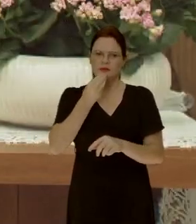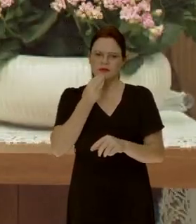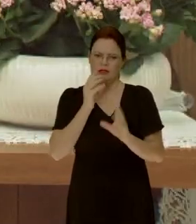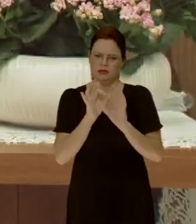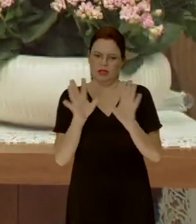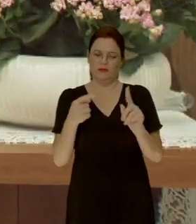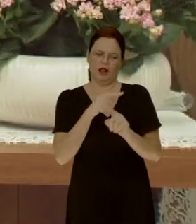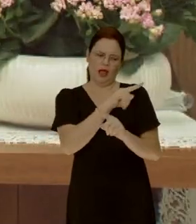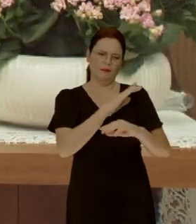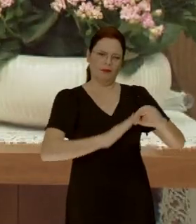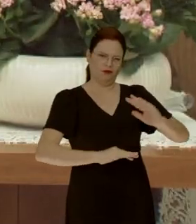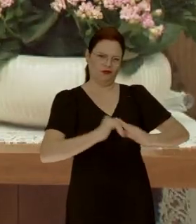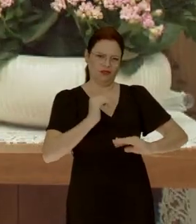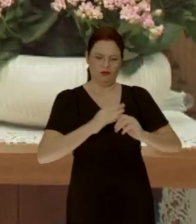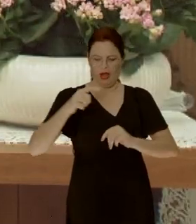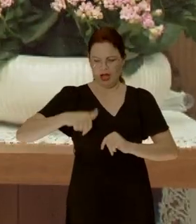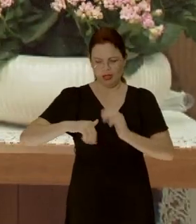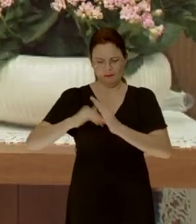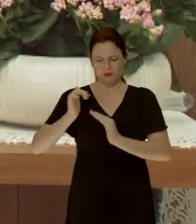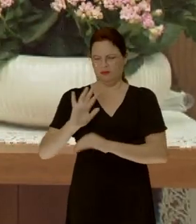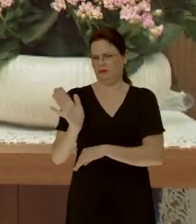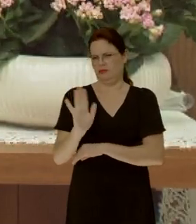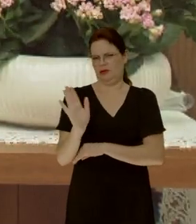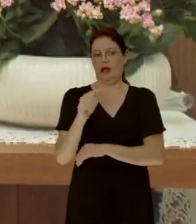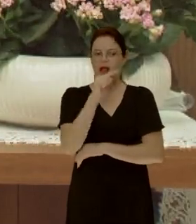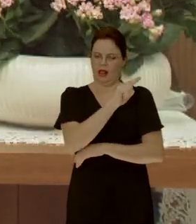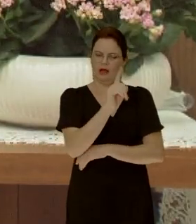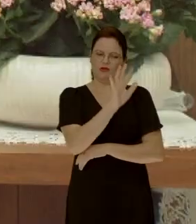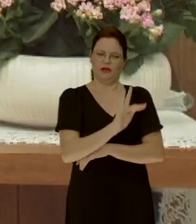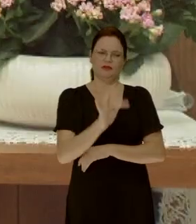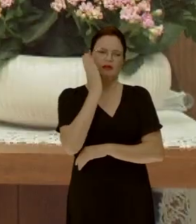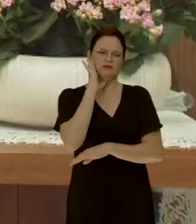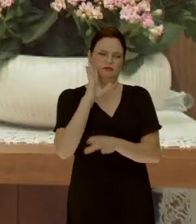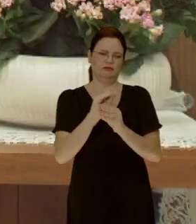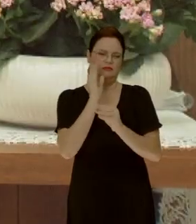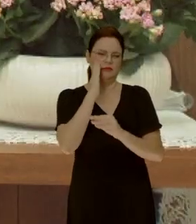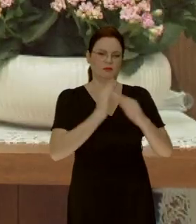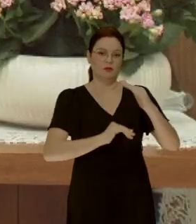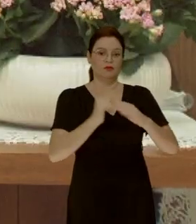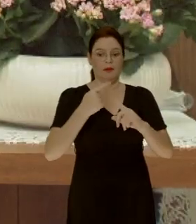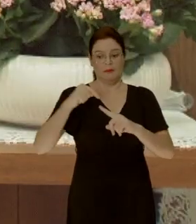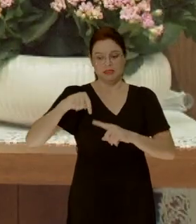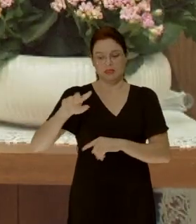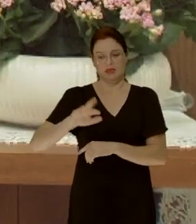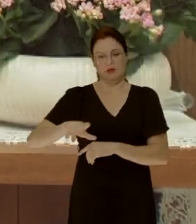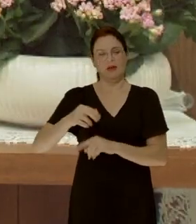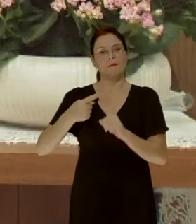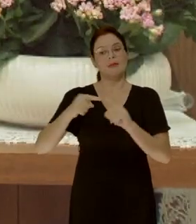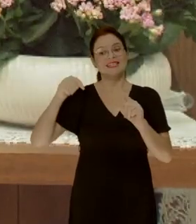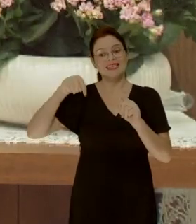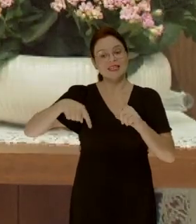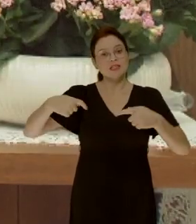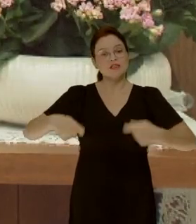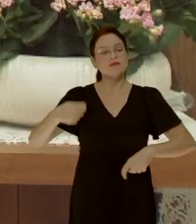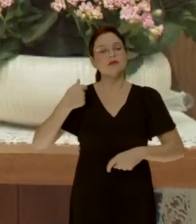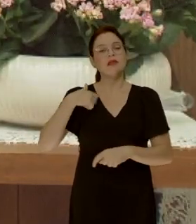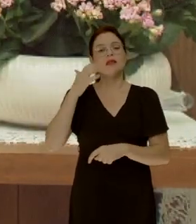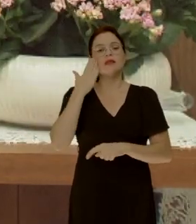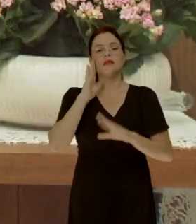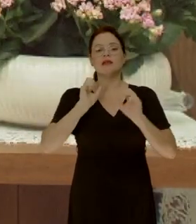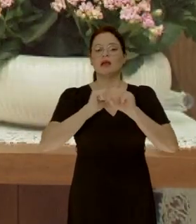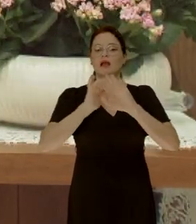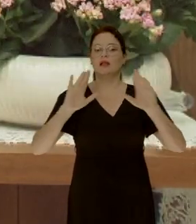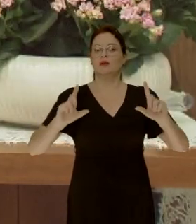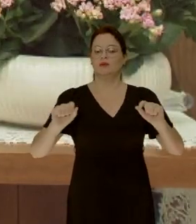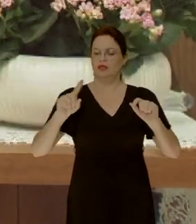Lá é profissão, aqui não é profissional. Mas nós não podemos deixar de entender que